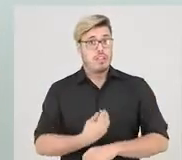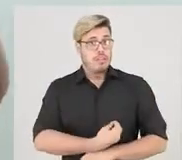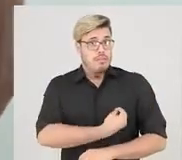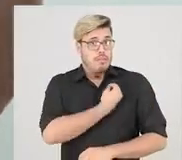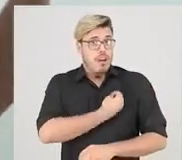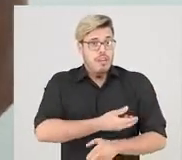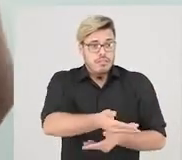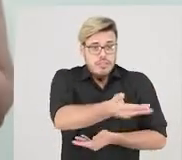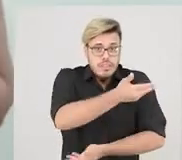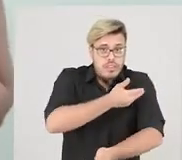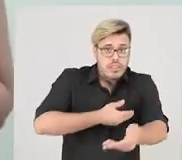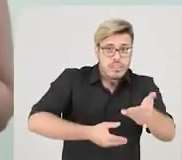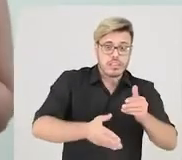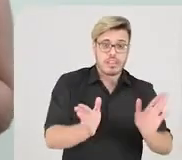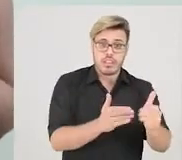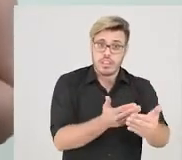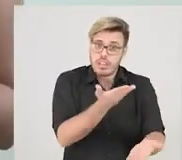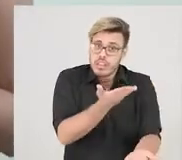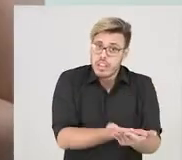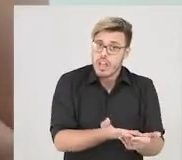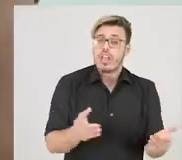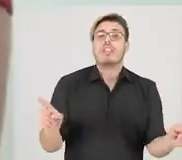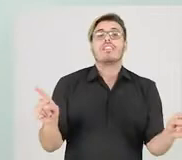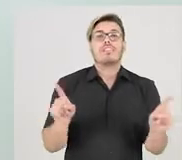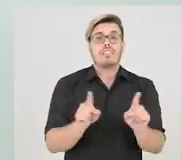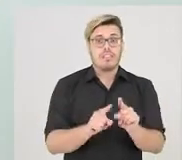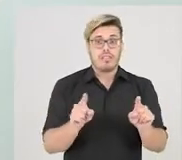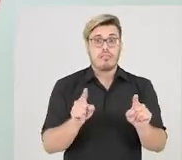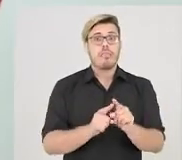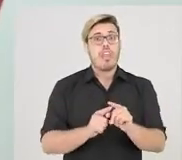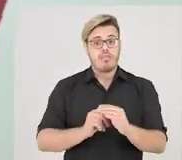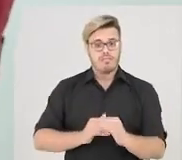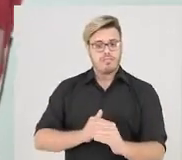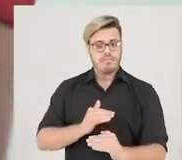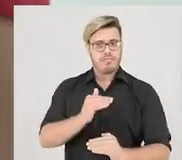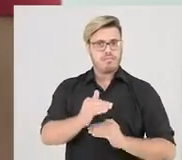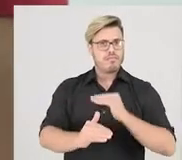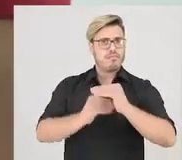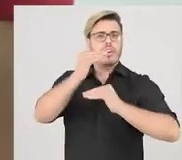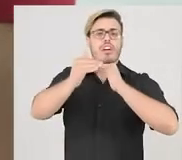no processo, muitas vezes, se necessário, de alfabetização.